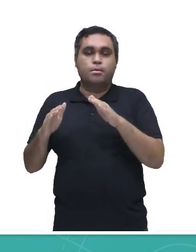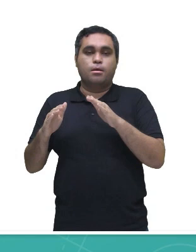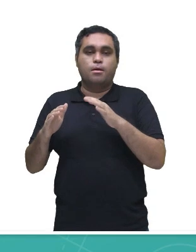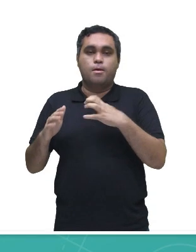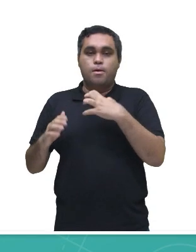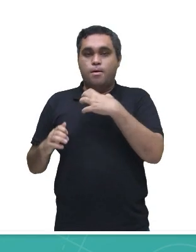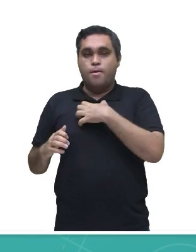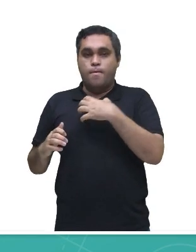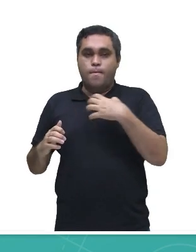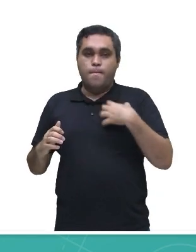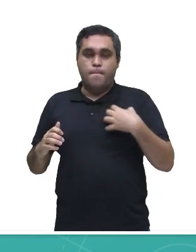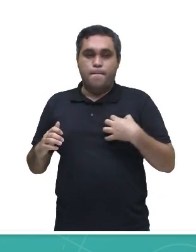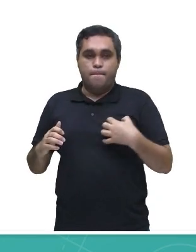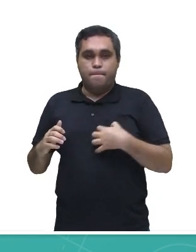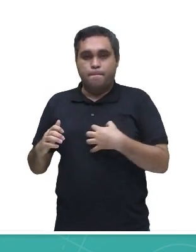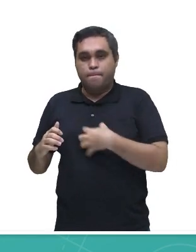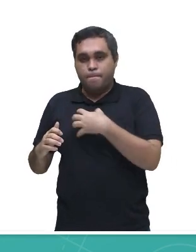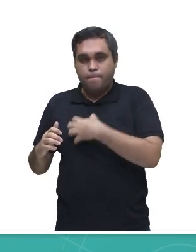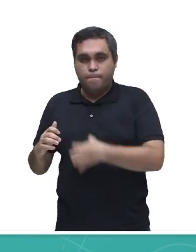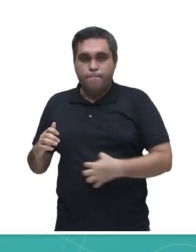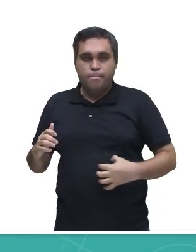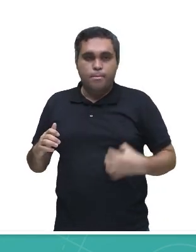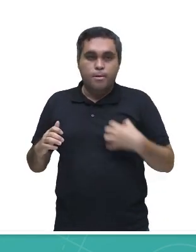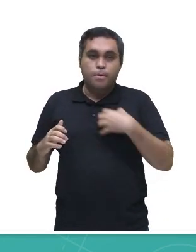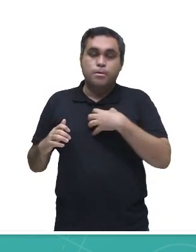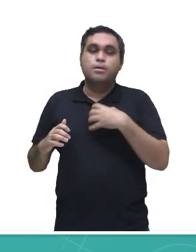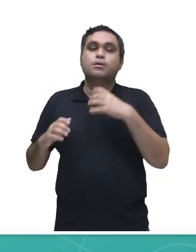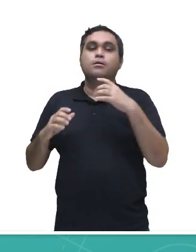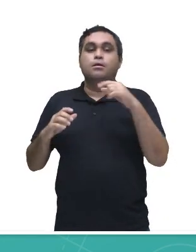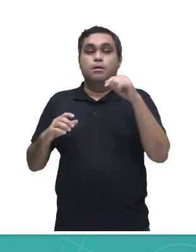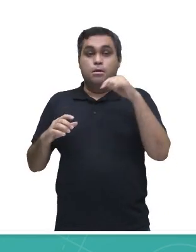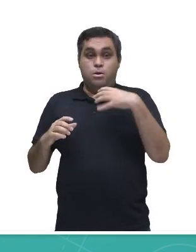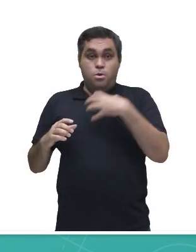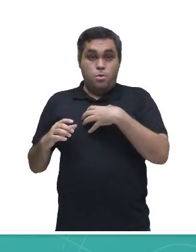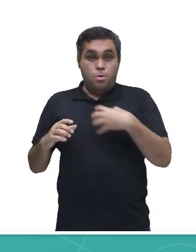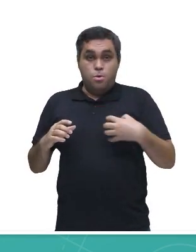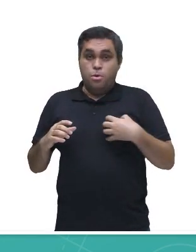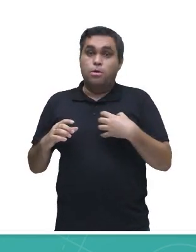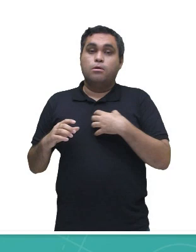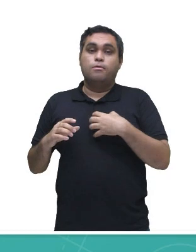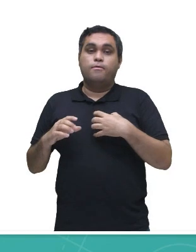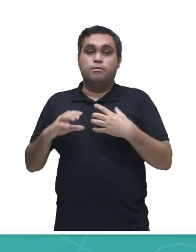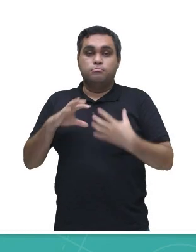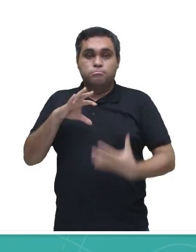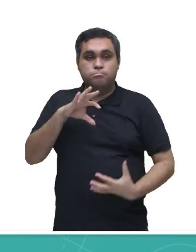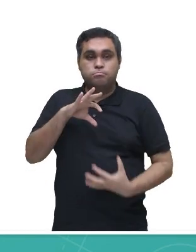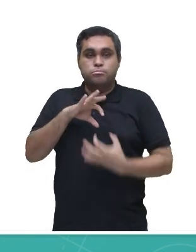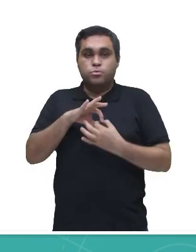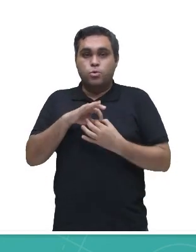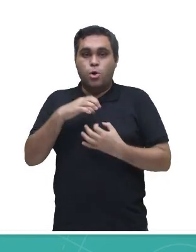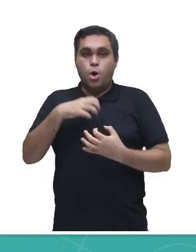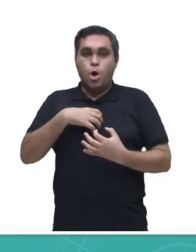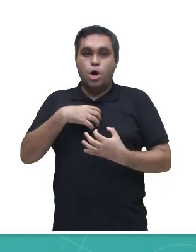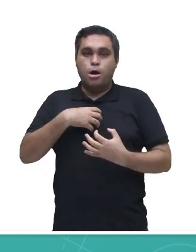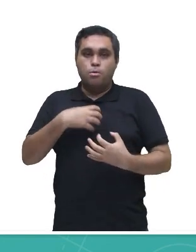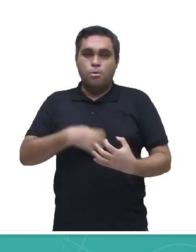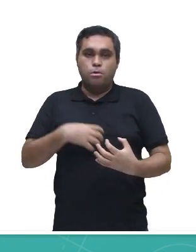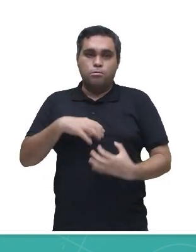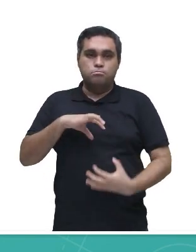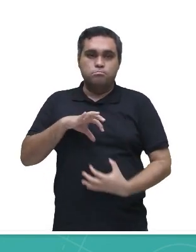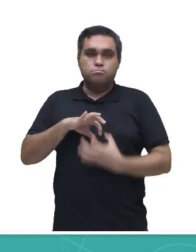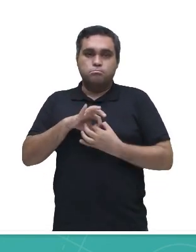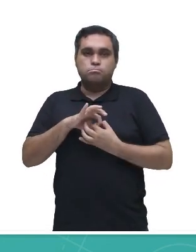e ter funções próprias e vai formar um órgão. Esse órgão vai conversar com outros órgãos e organizar